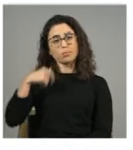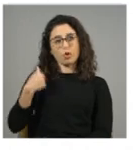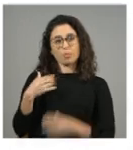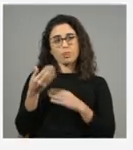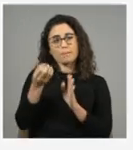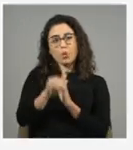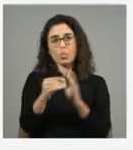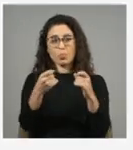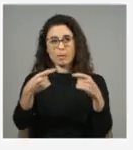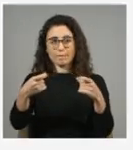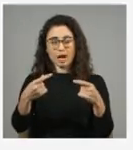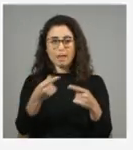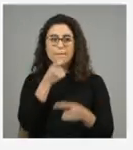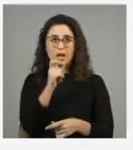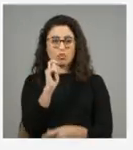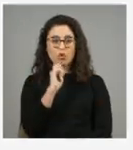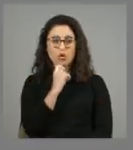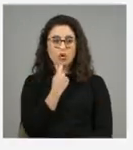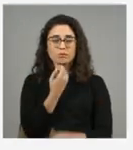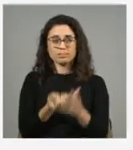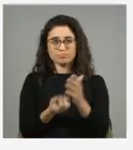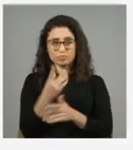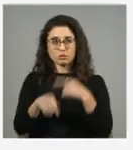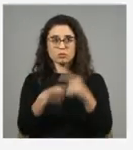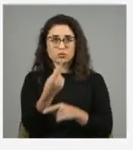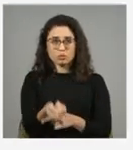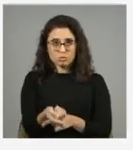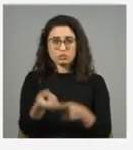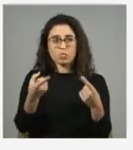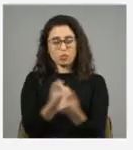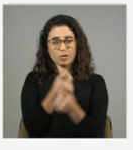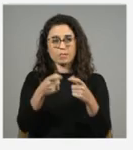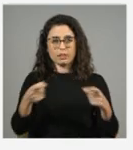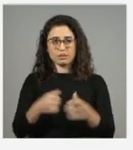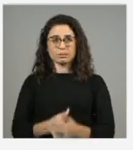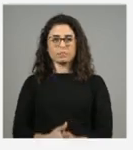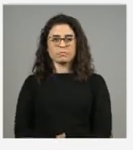criar uma palavra passe para depois comprar o bilhete.